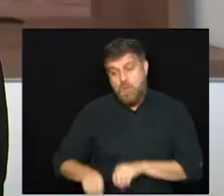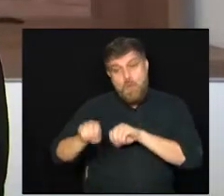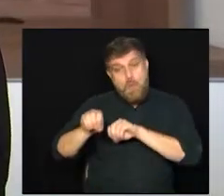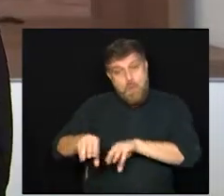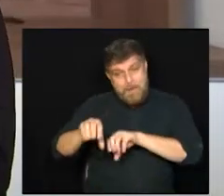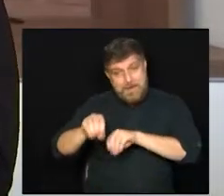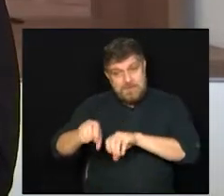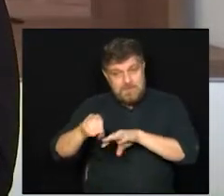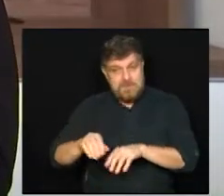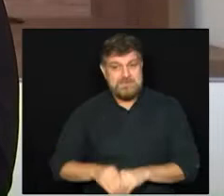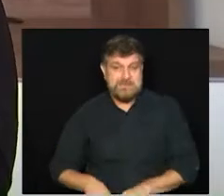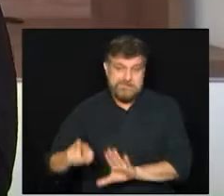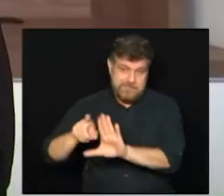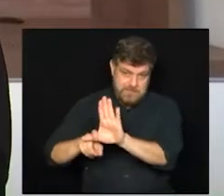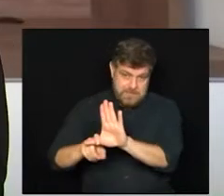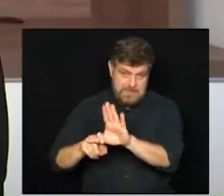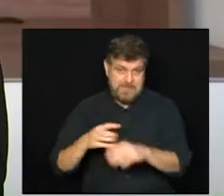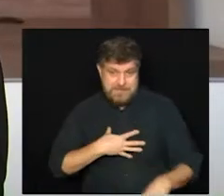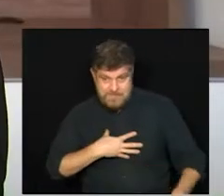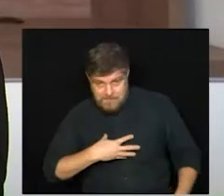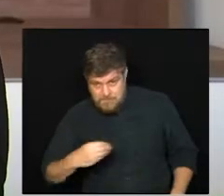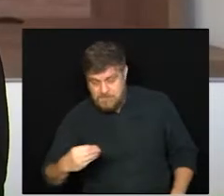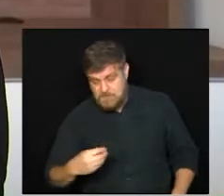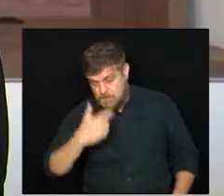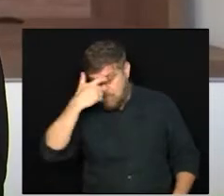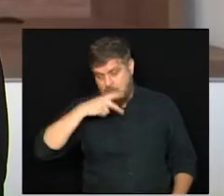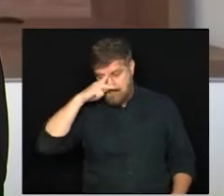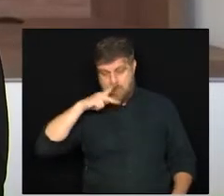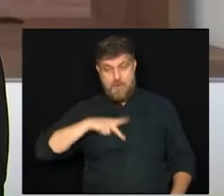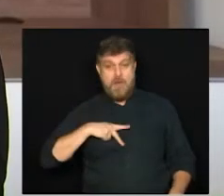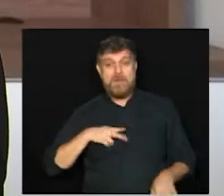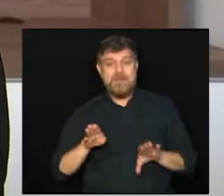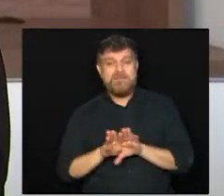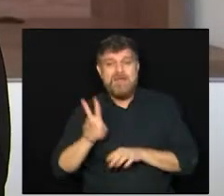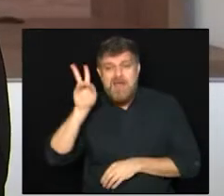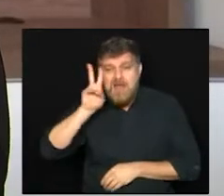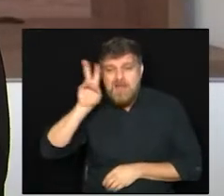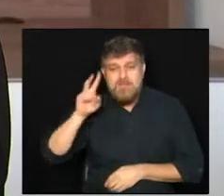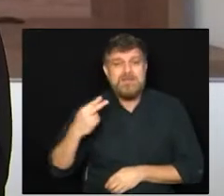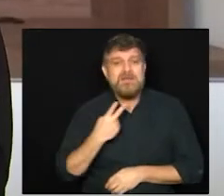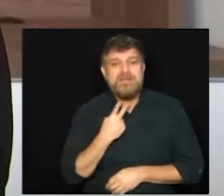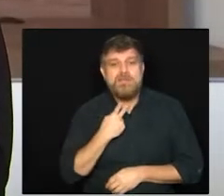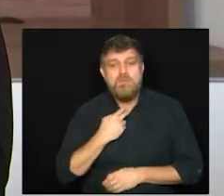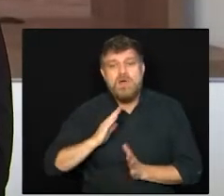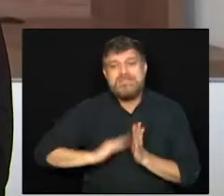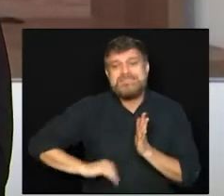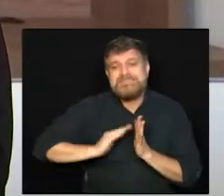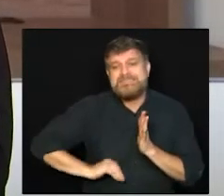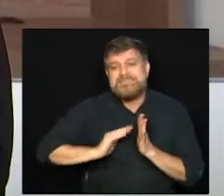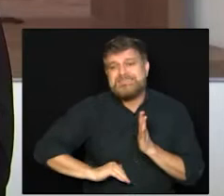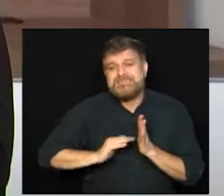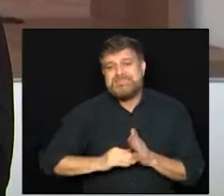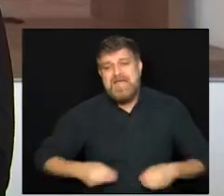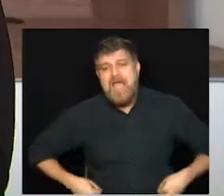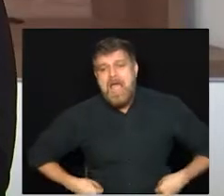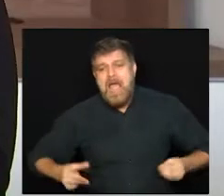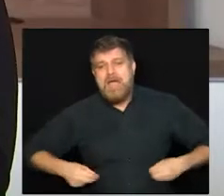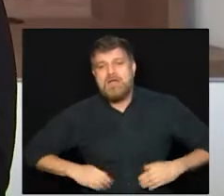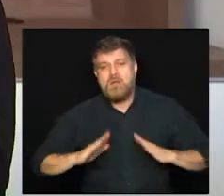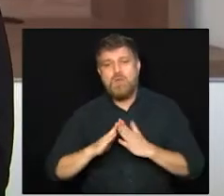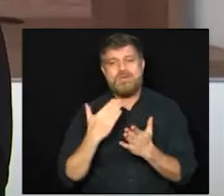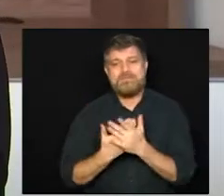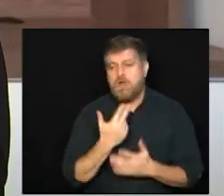ou dos dependentes, tá bom? Lembrando que não são dedutíveis despesas com escolas